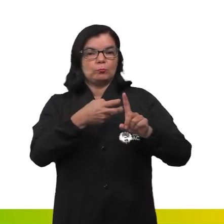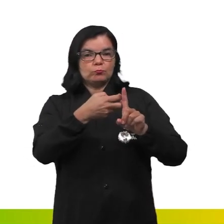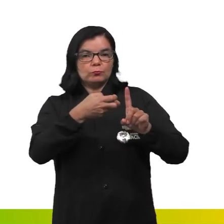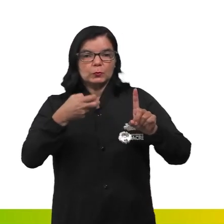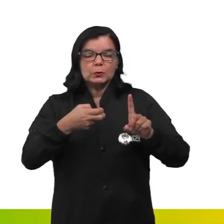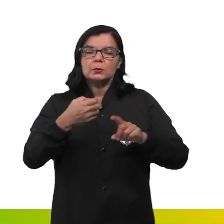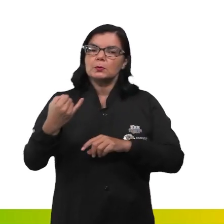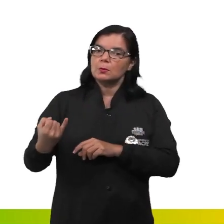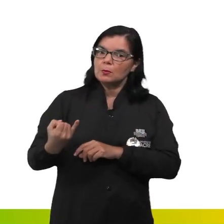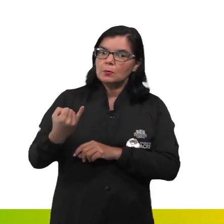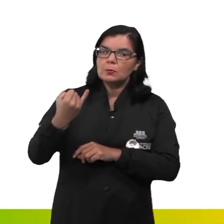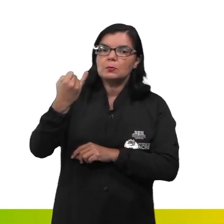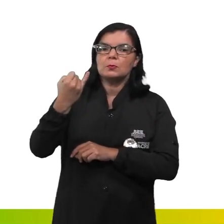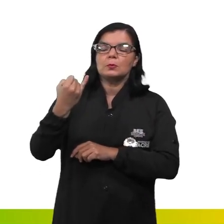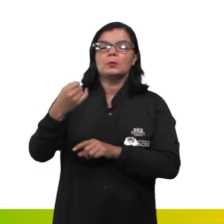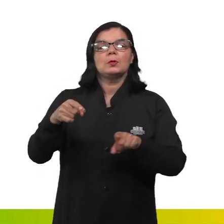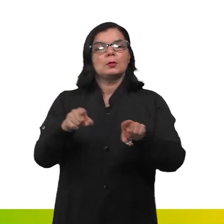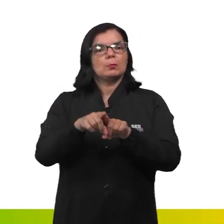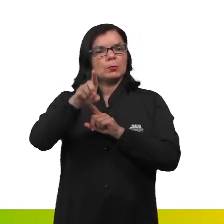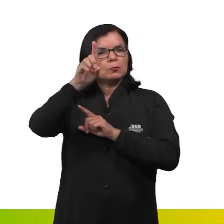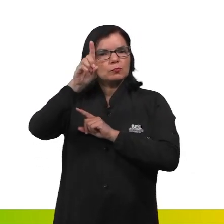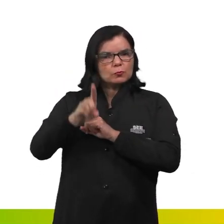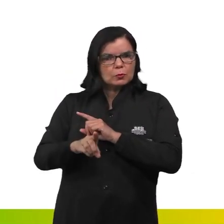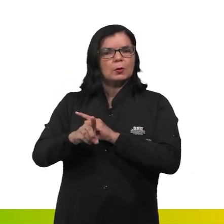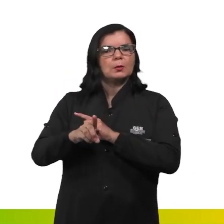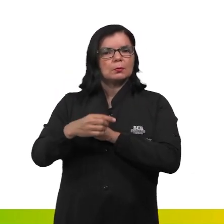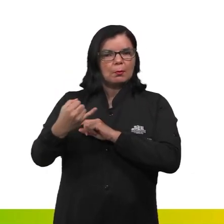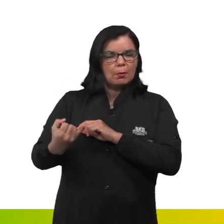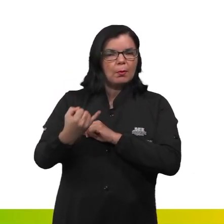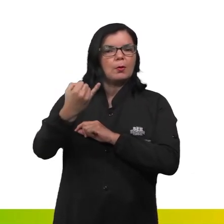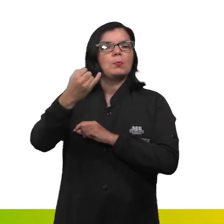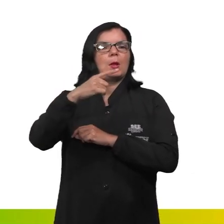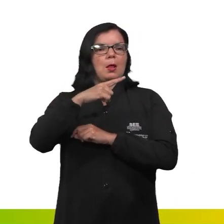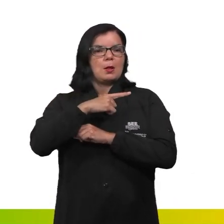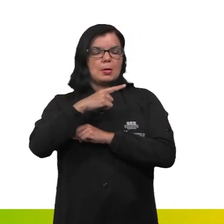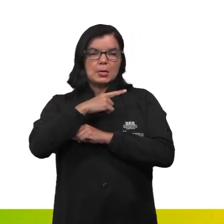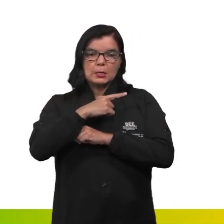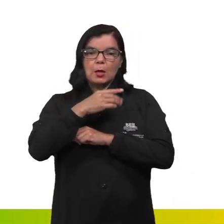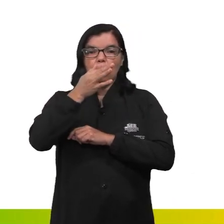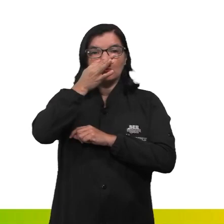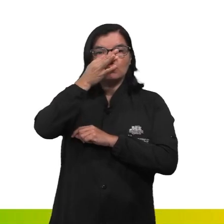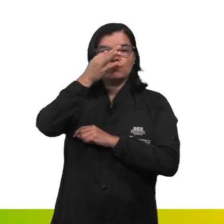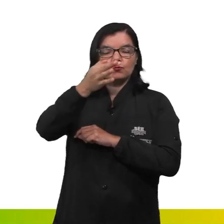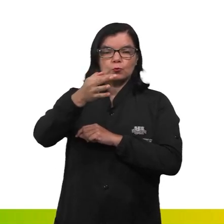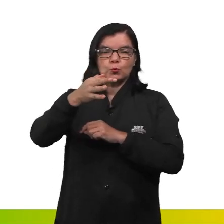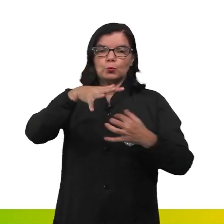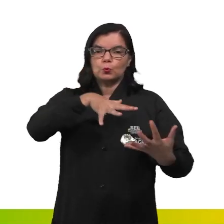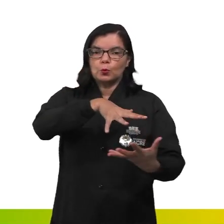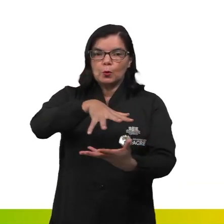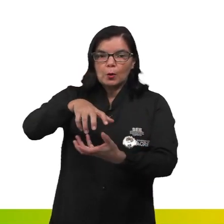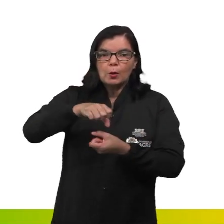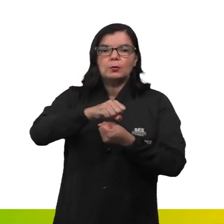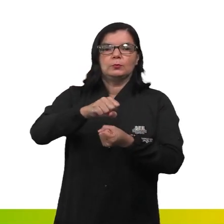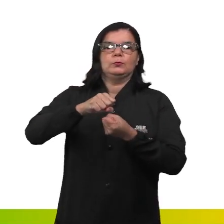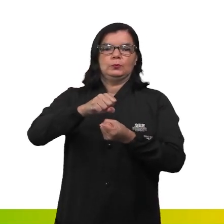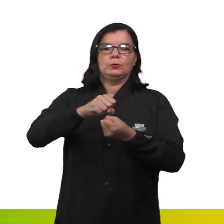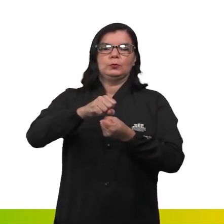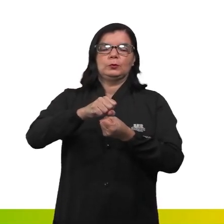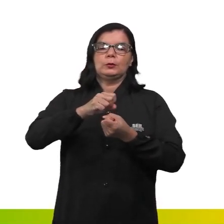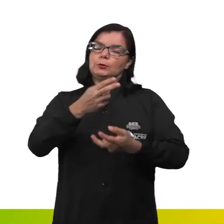dos indígenas também é muito importante para que haja um futuro sustentável e uma relação